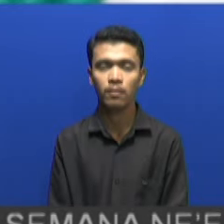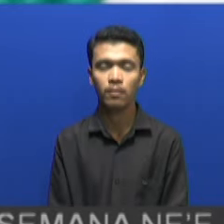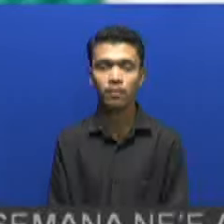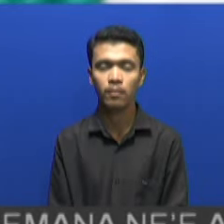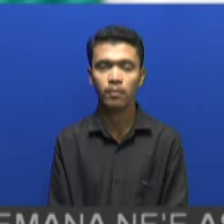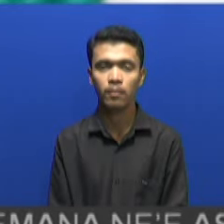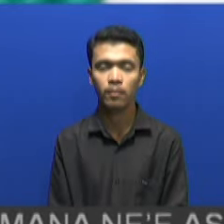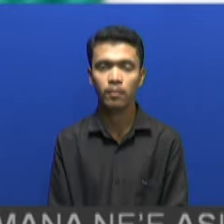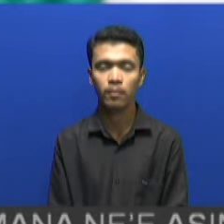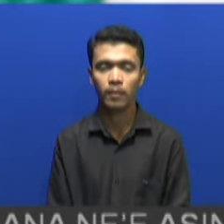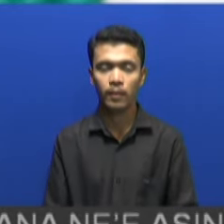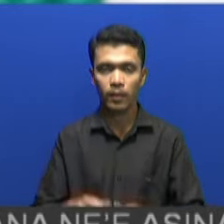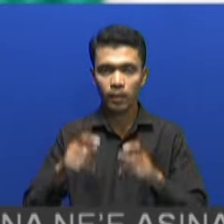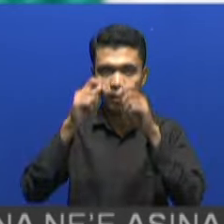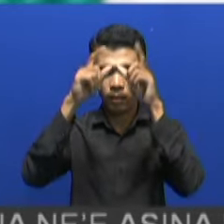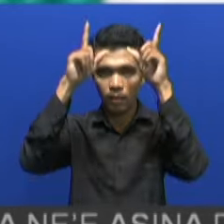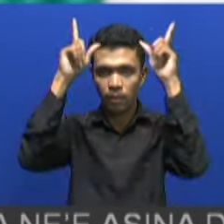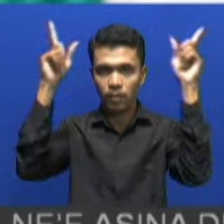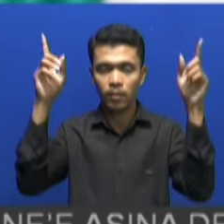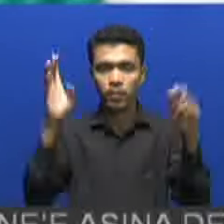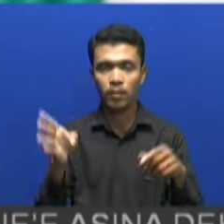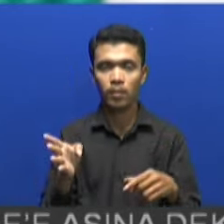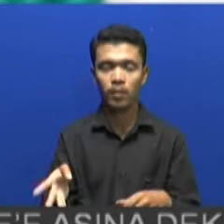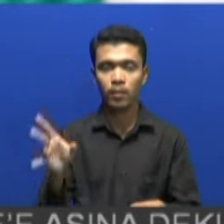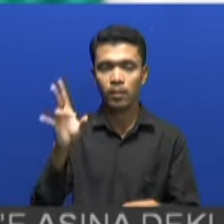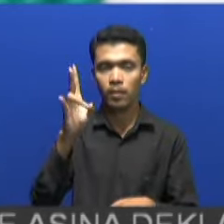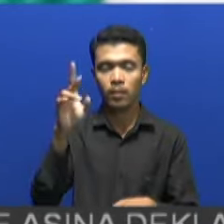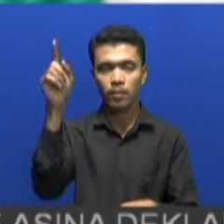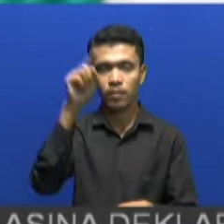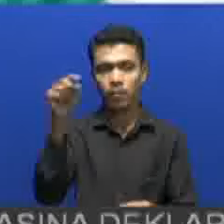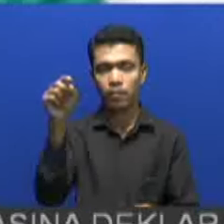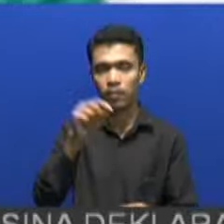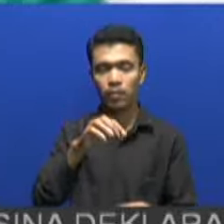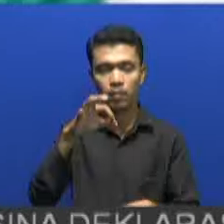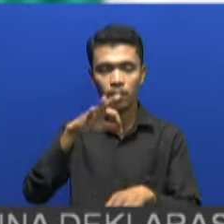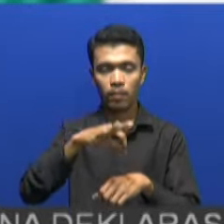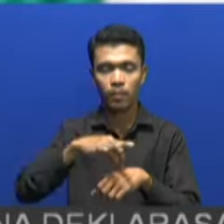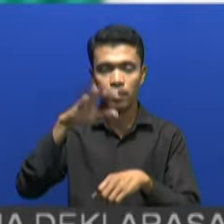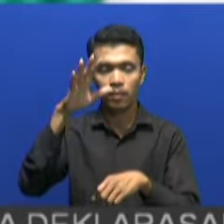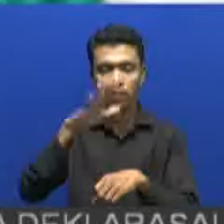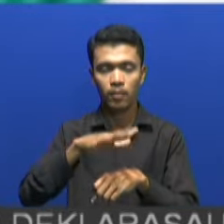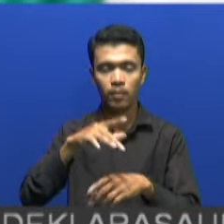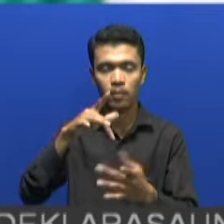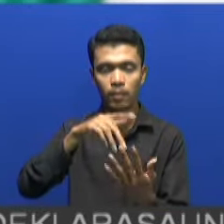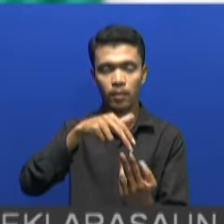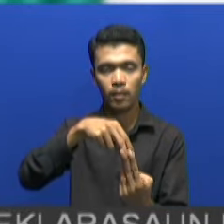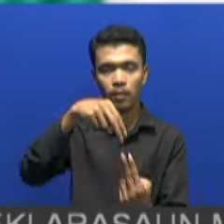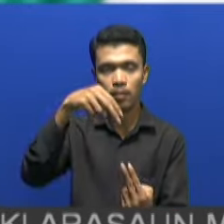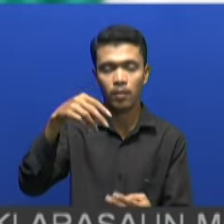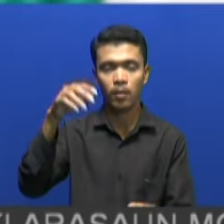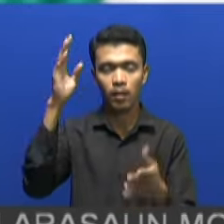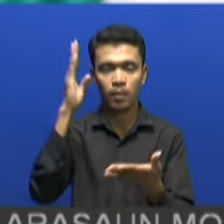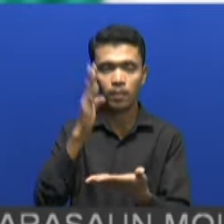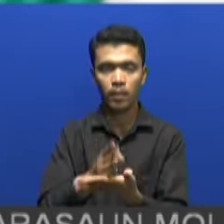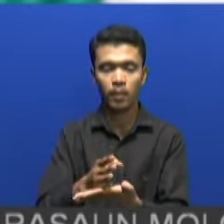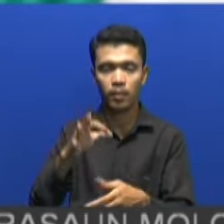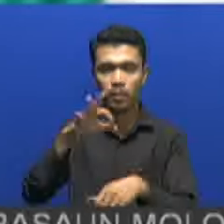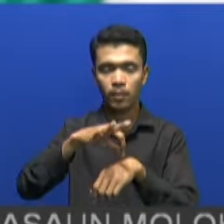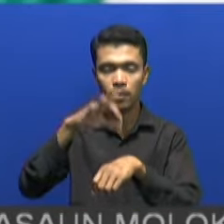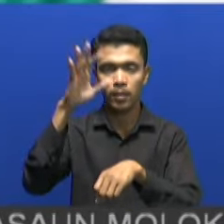sala Timor é 47% mal do sao agora está com toda a bela com toda a malaria e me